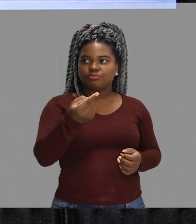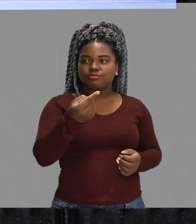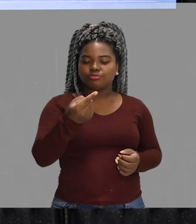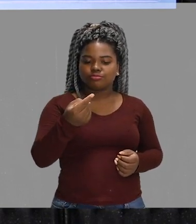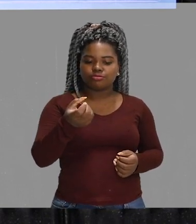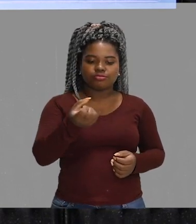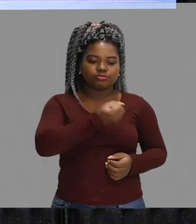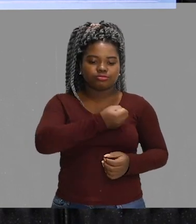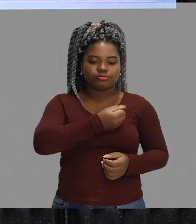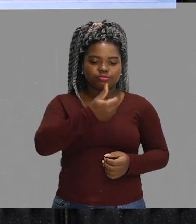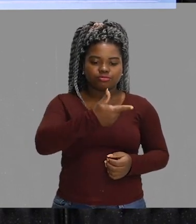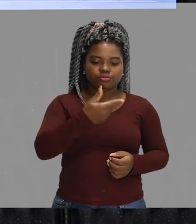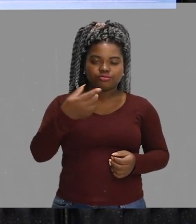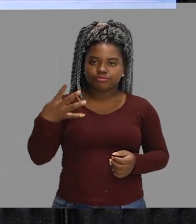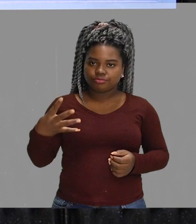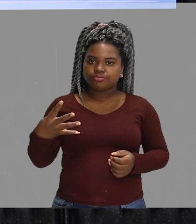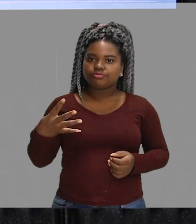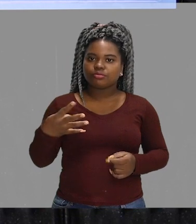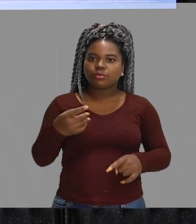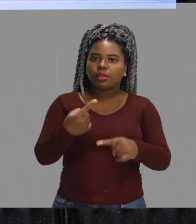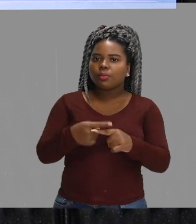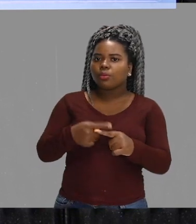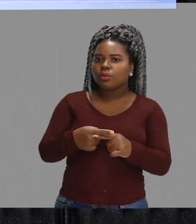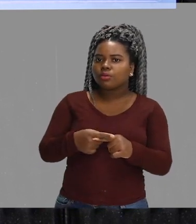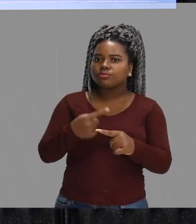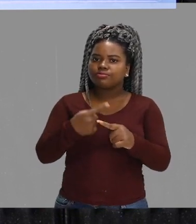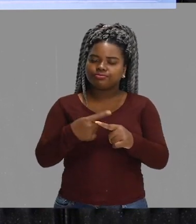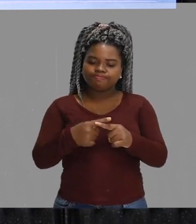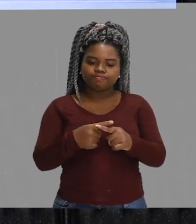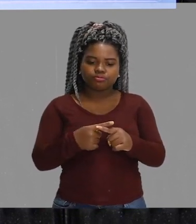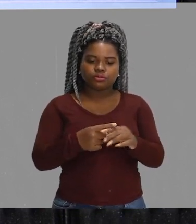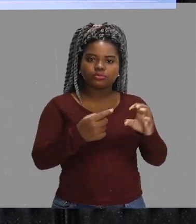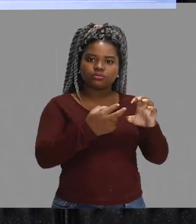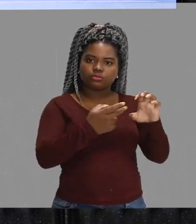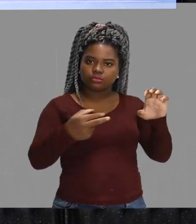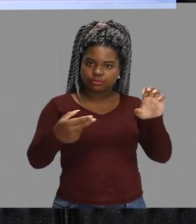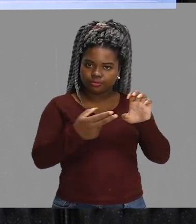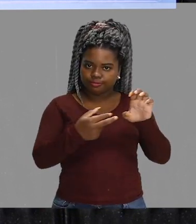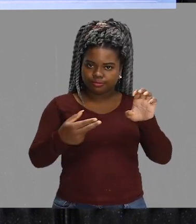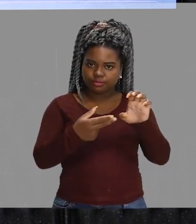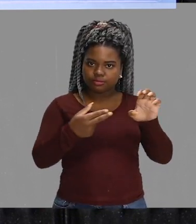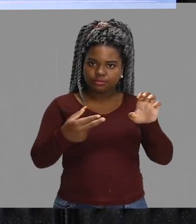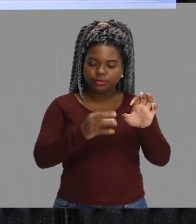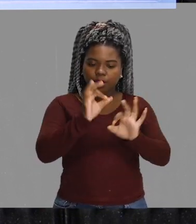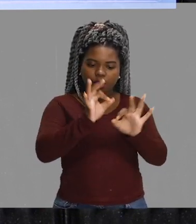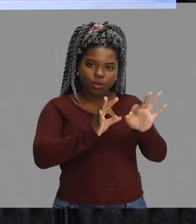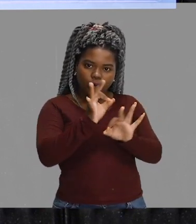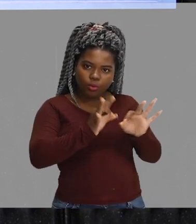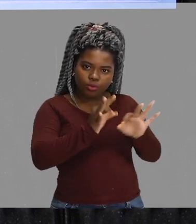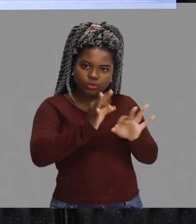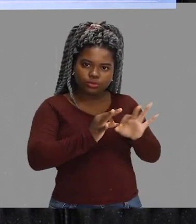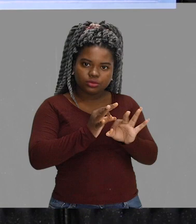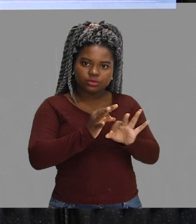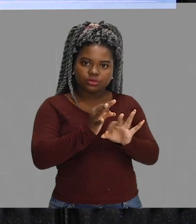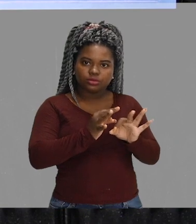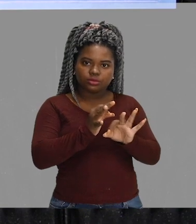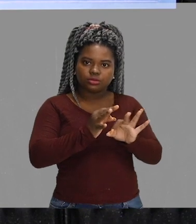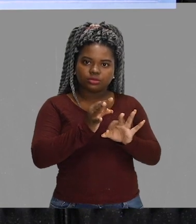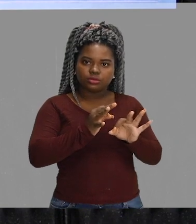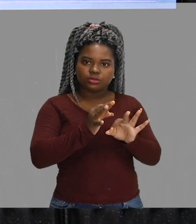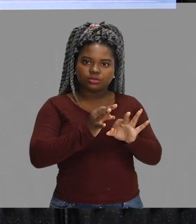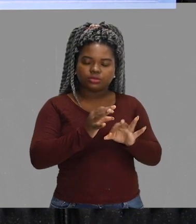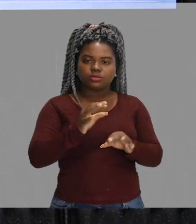exemplo. Alumínio, número atômico 13, como ele é um átomo neutro, nesse momento ele é um átomo neutro, eu